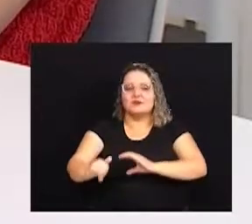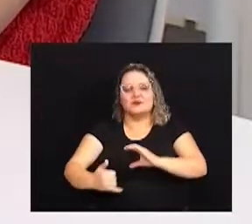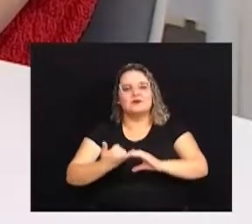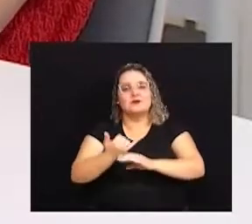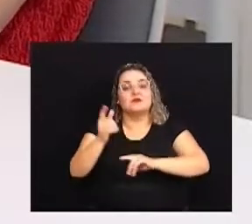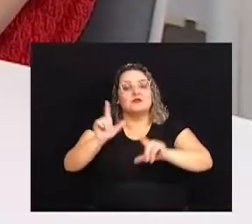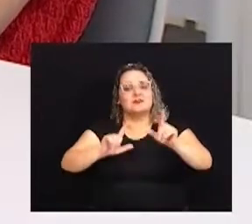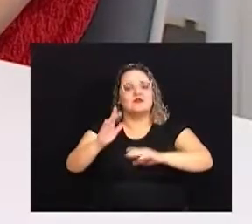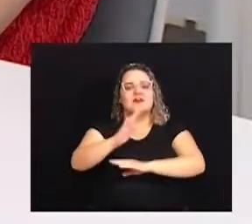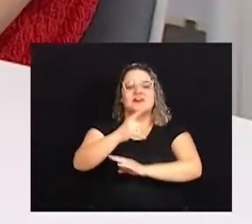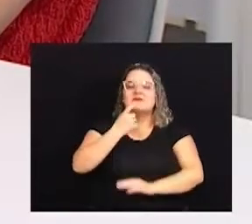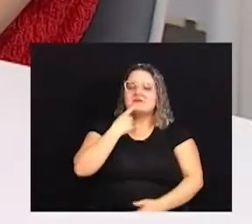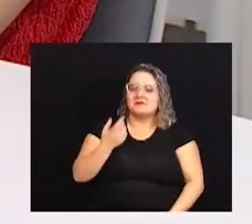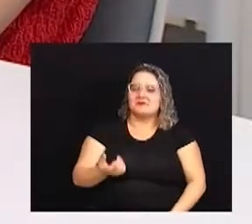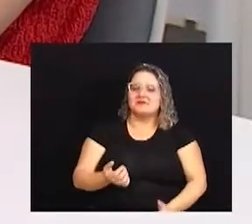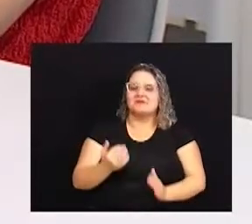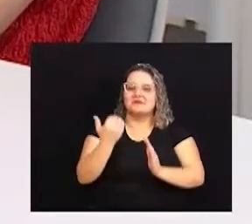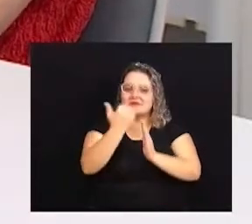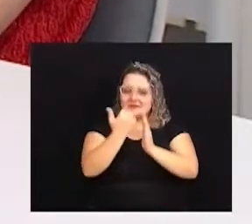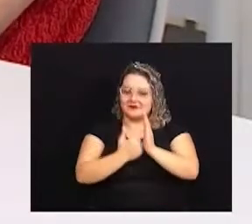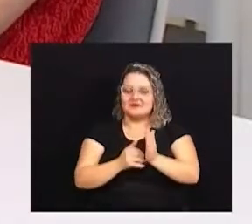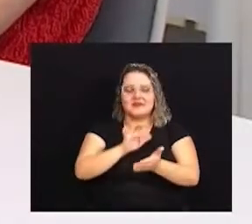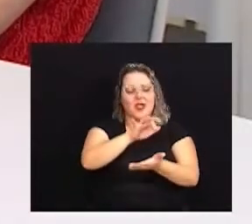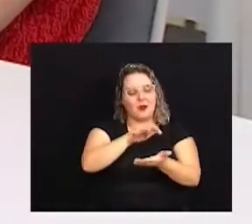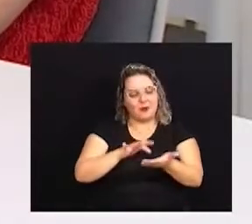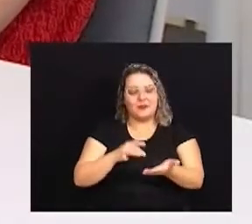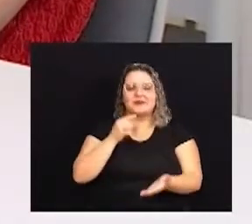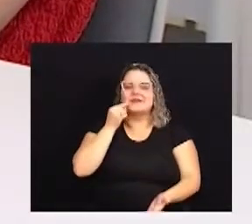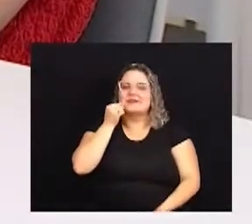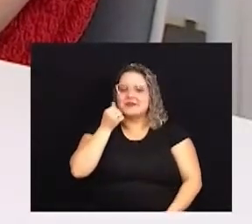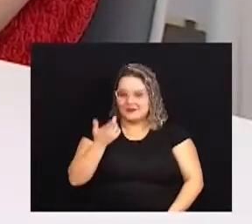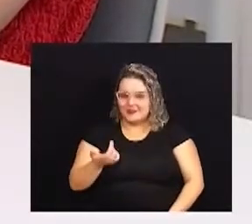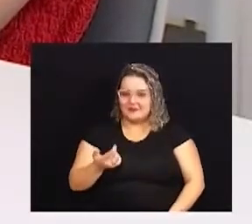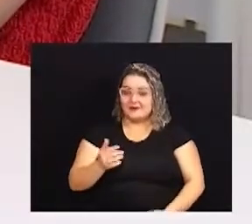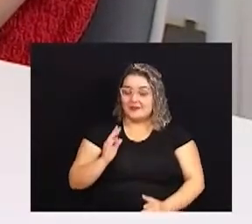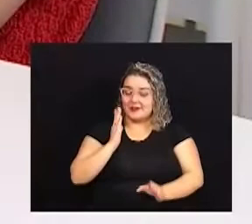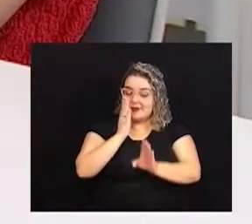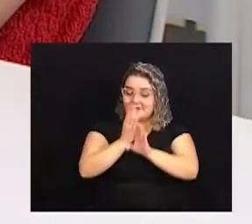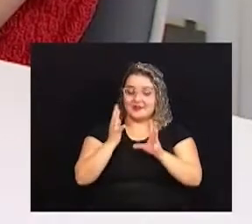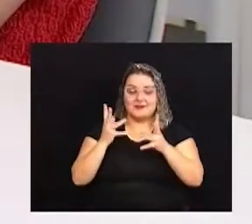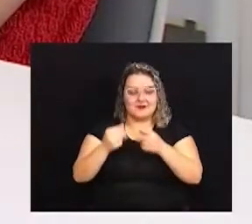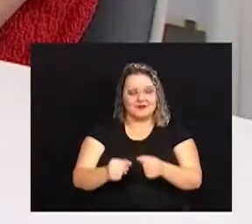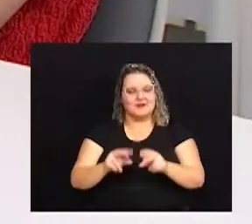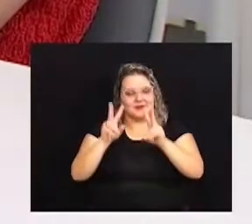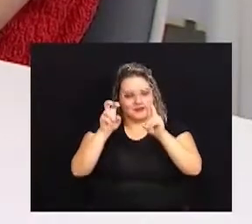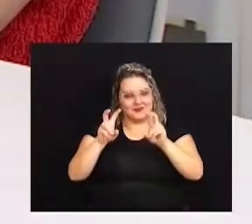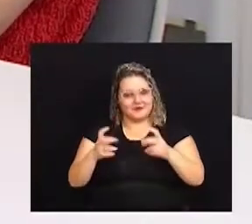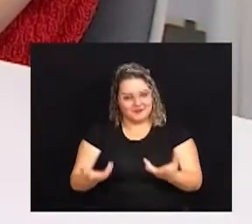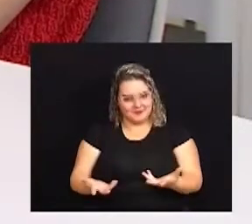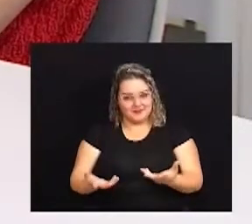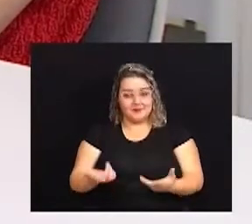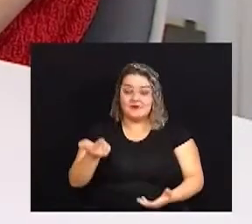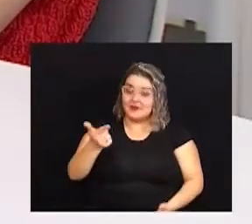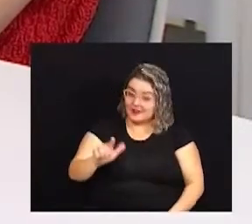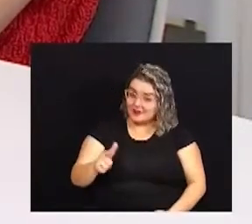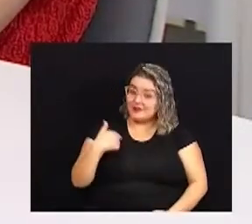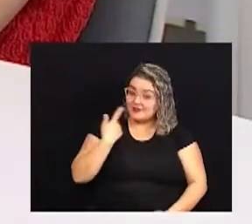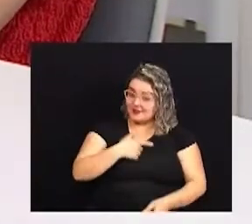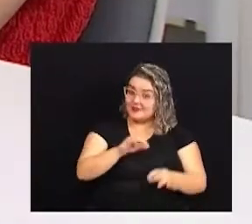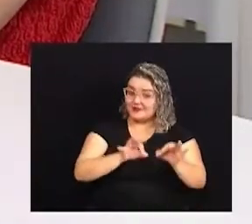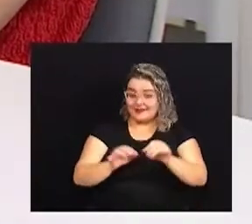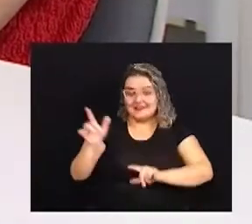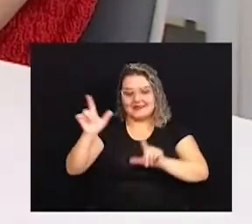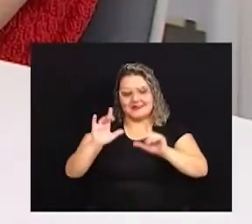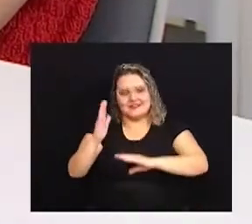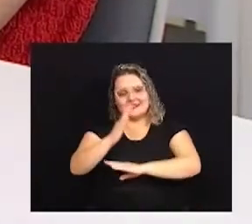os programas no YouTube da TV Câmara Campinas. É só colocar Na Ponta do Lápis que vocês vão achar uma playlist lá com todos os assuntos.